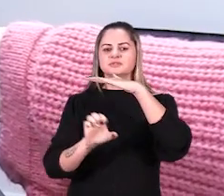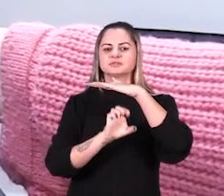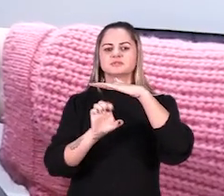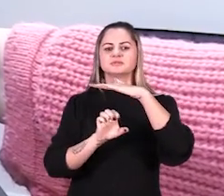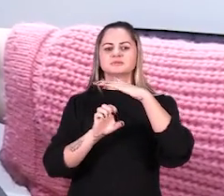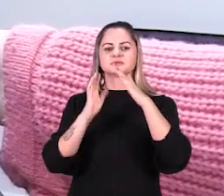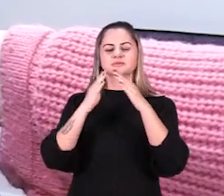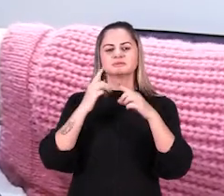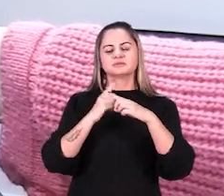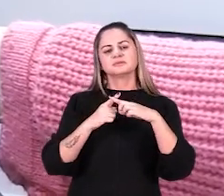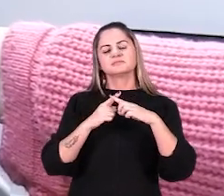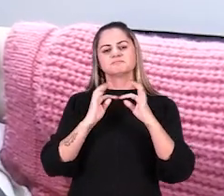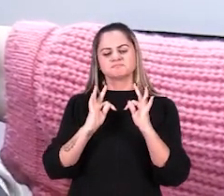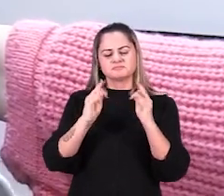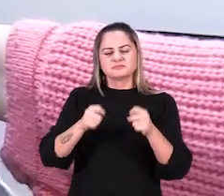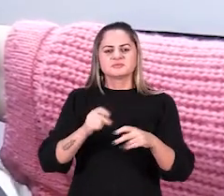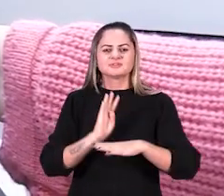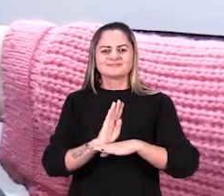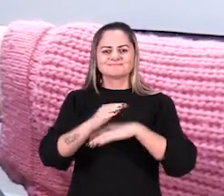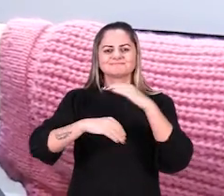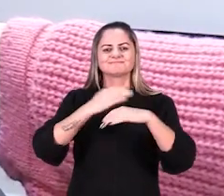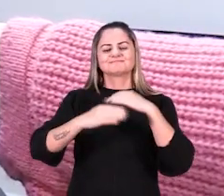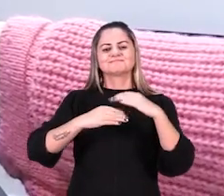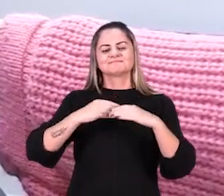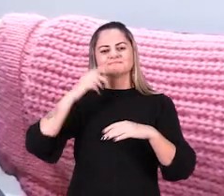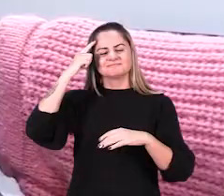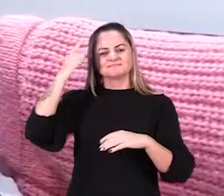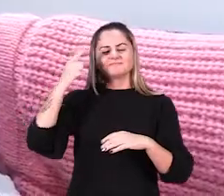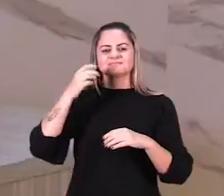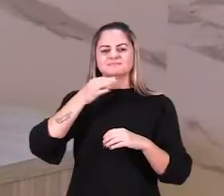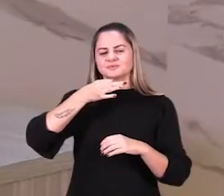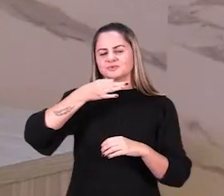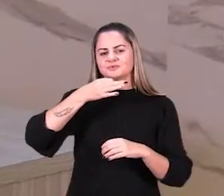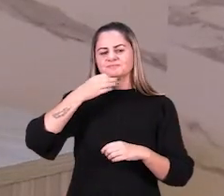entidades, as igrejas e todo mundo que cerca esse tema para a gente